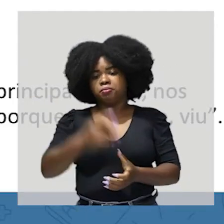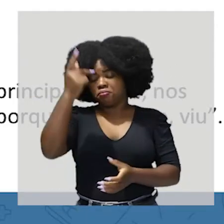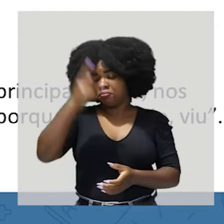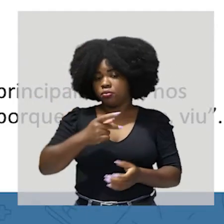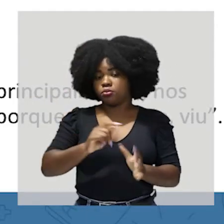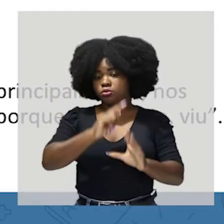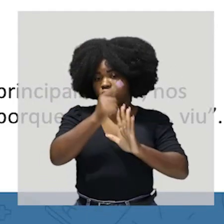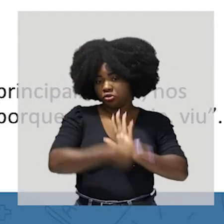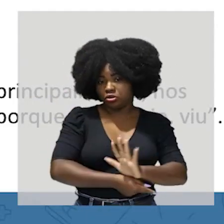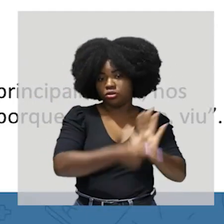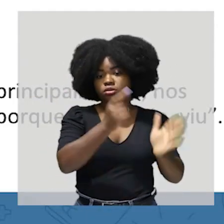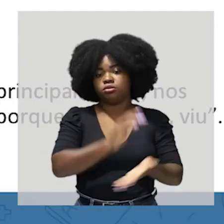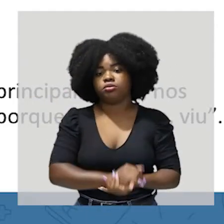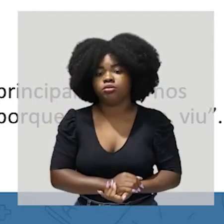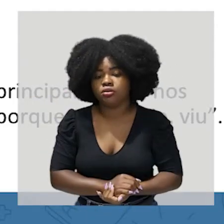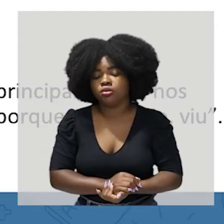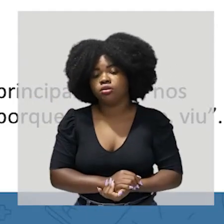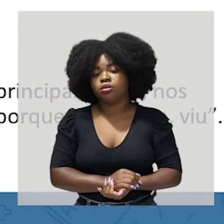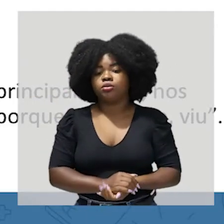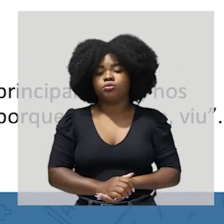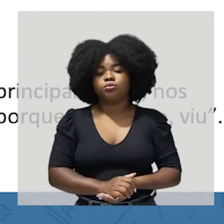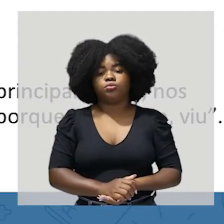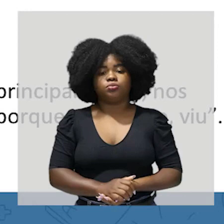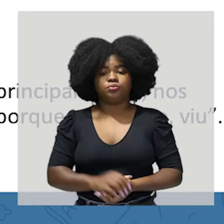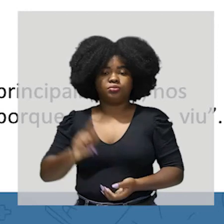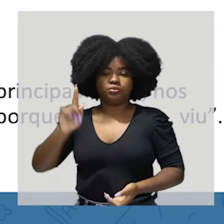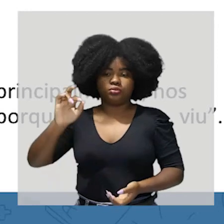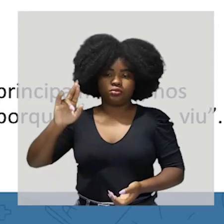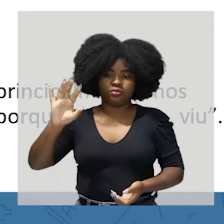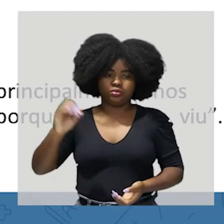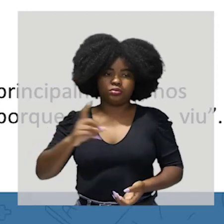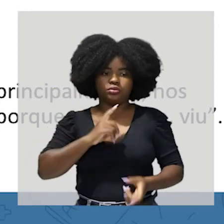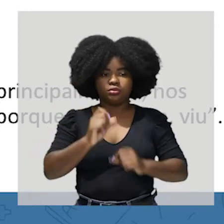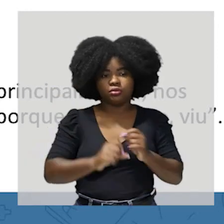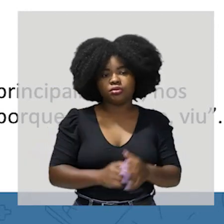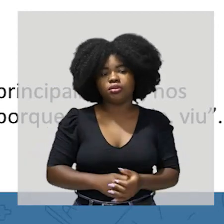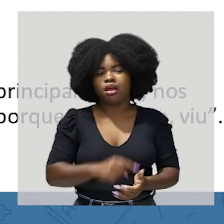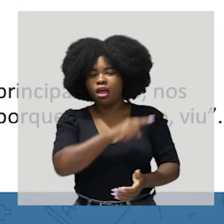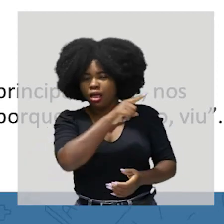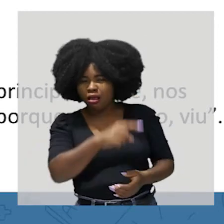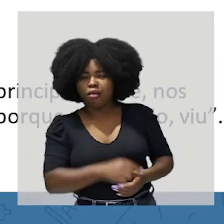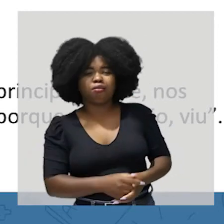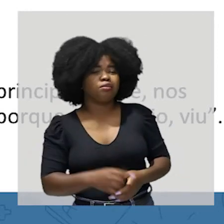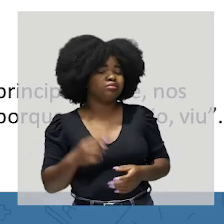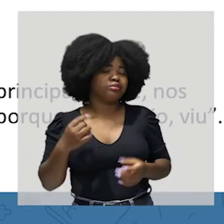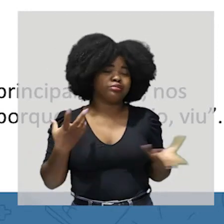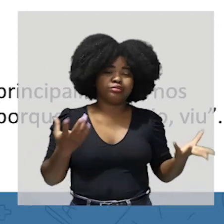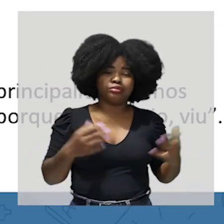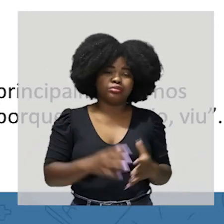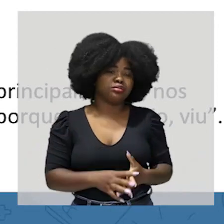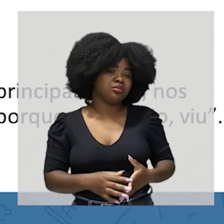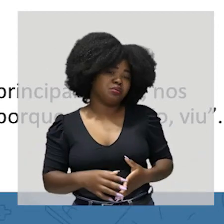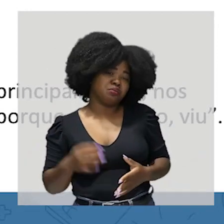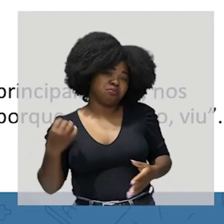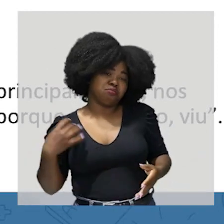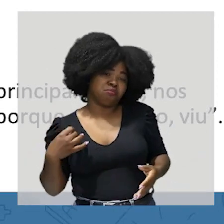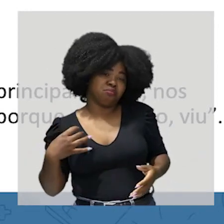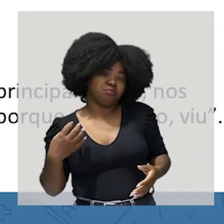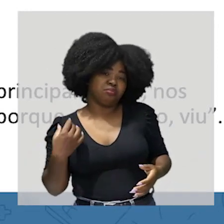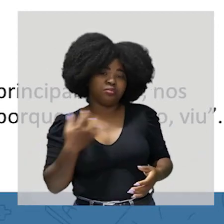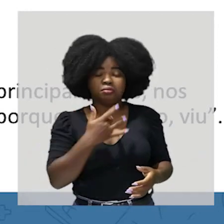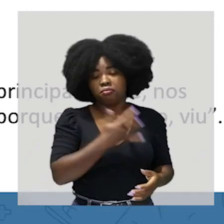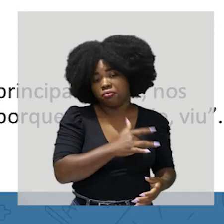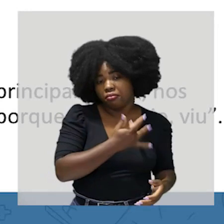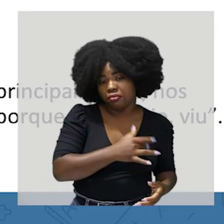está presente Principalmente nos versos eles têm pena de eu viver sozinho mas eu não quebro porque